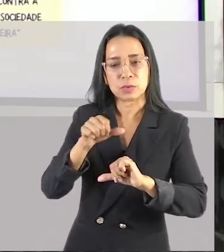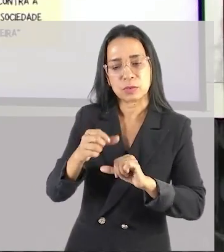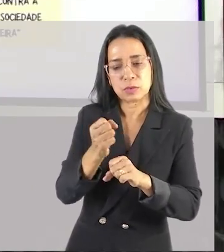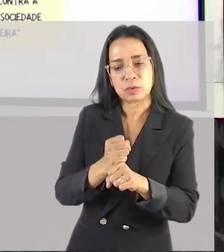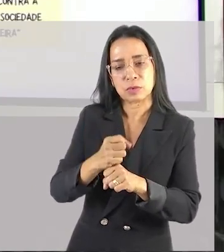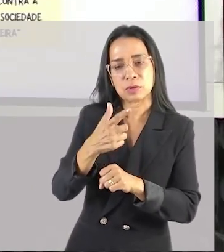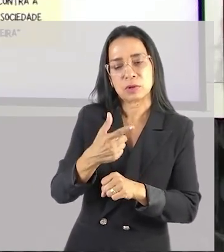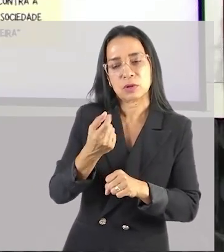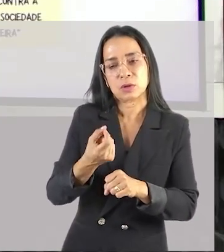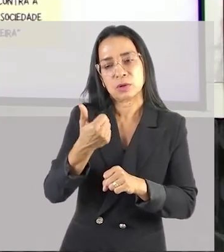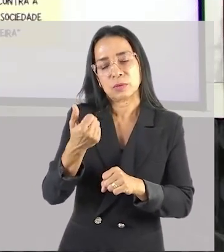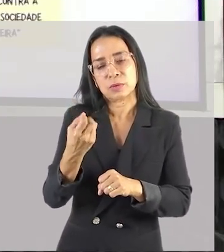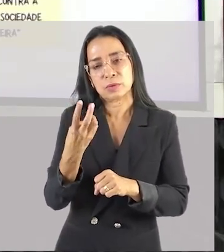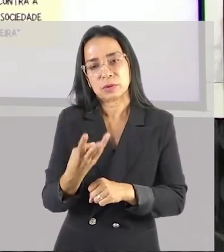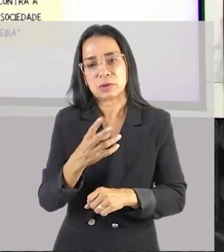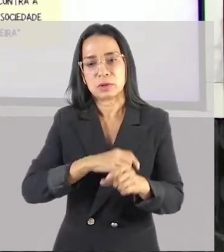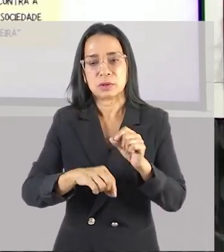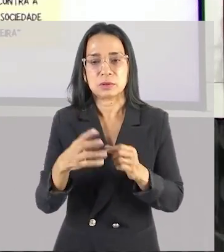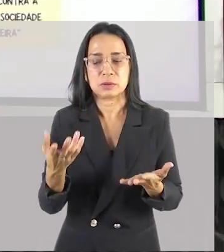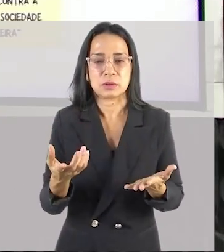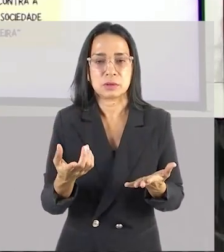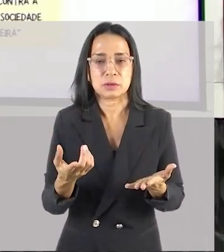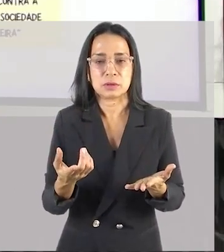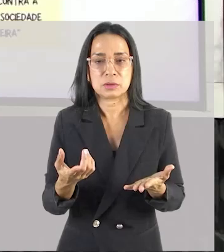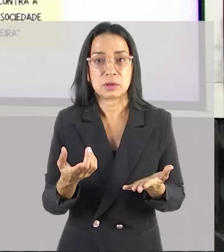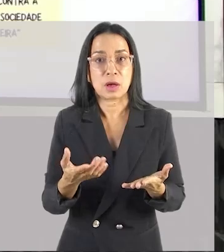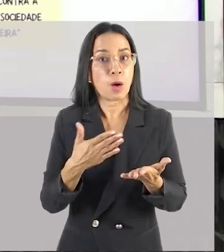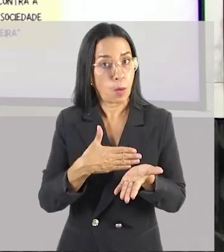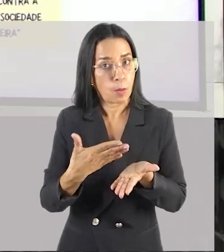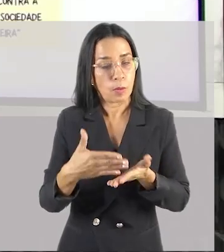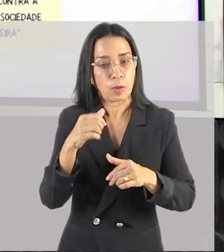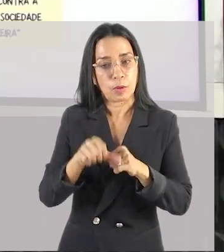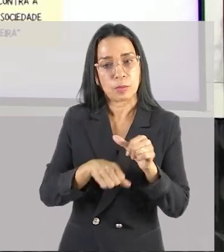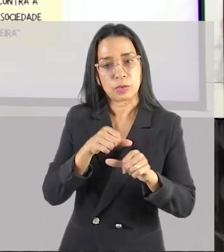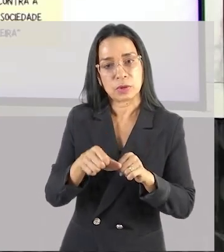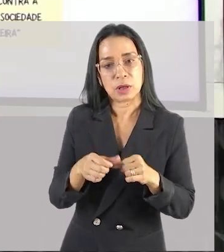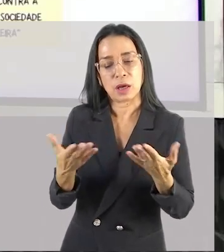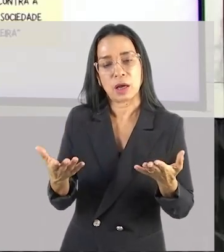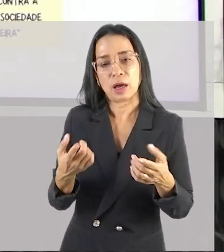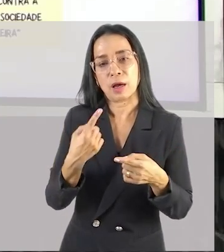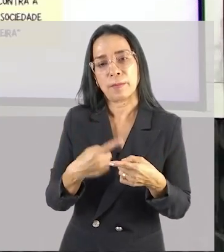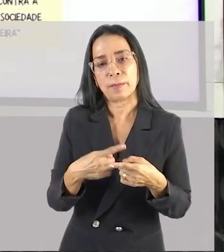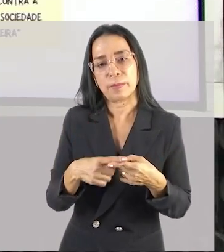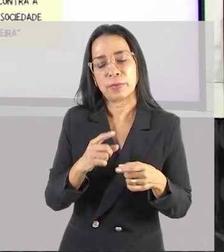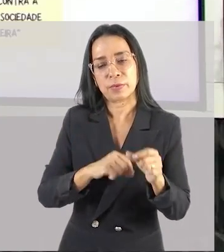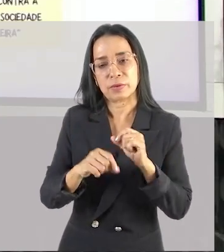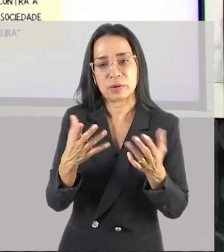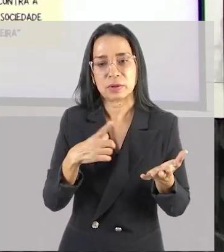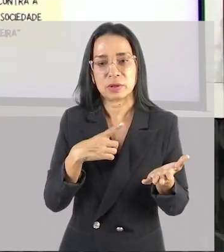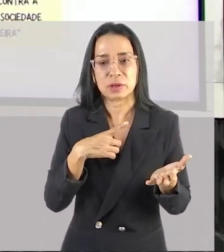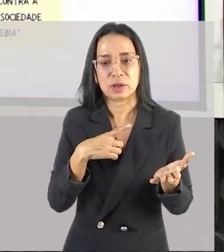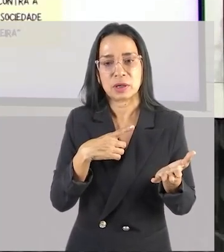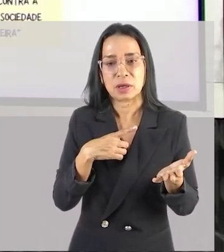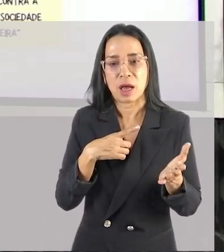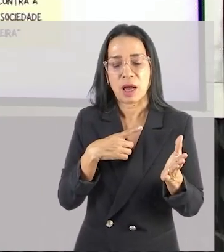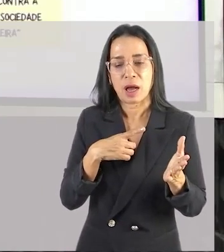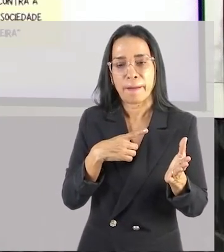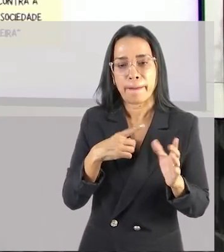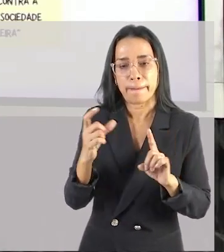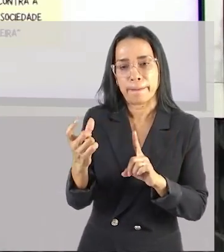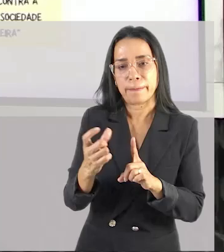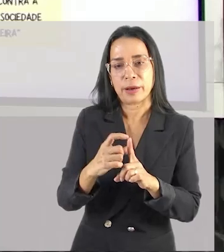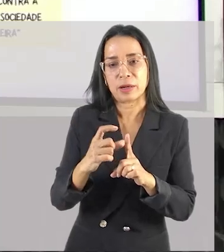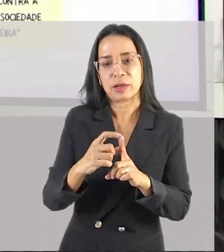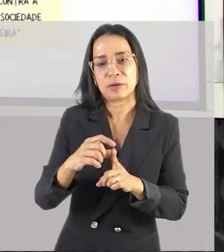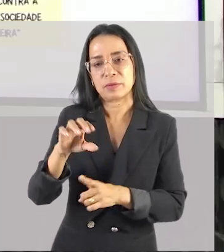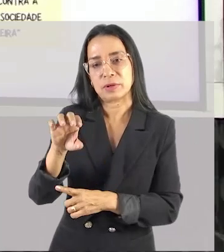2013, olha como já começa a mudar, porque a gente tem aqui a exigência da palavra efeitos. Olha que interessante.